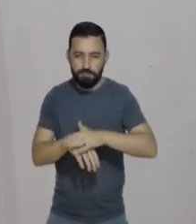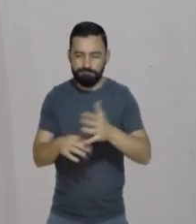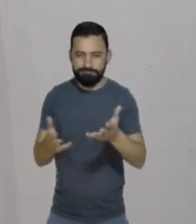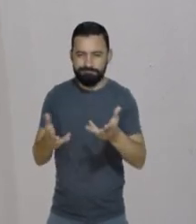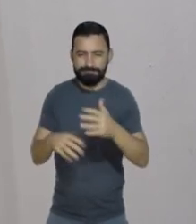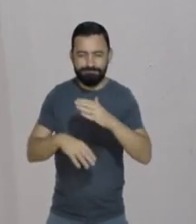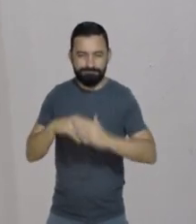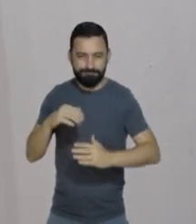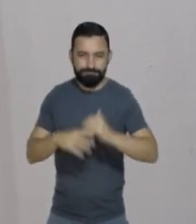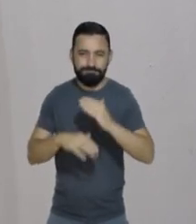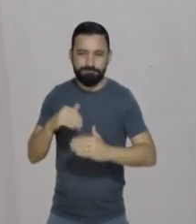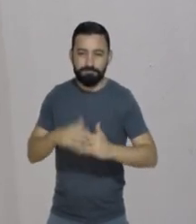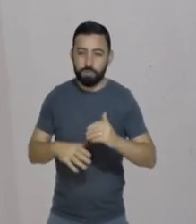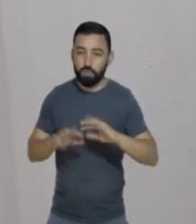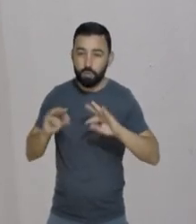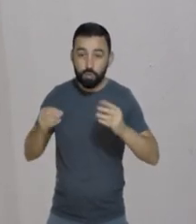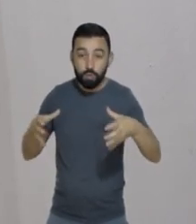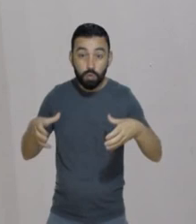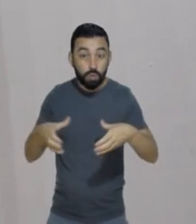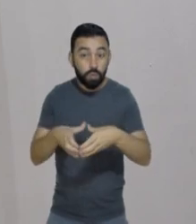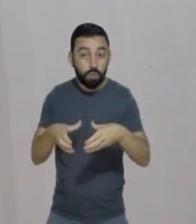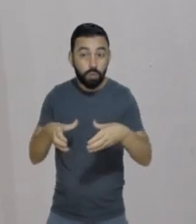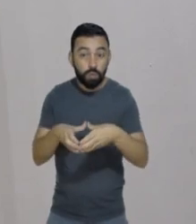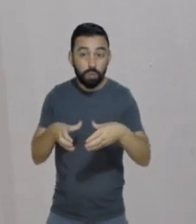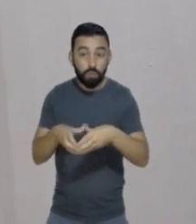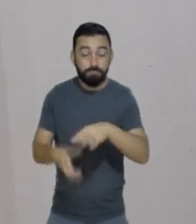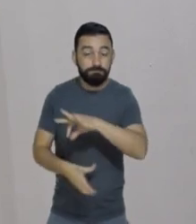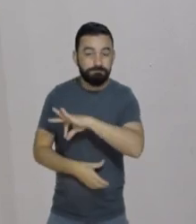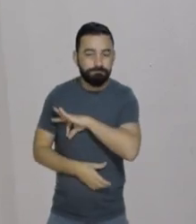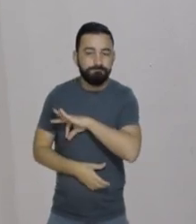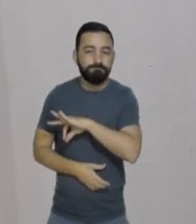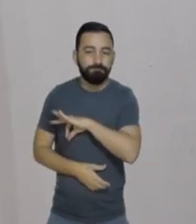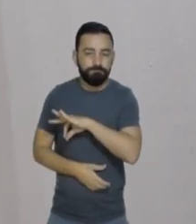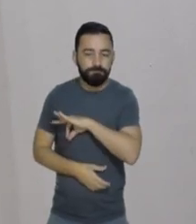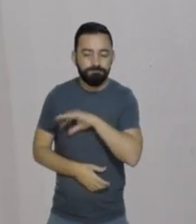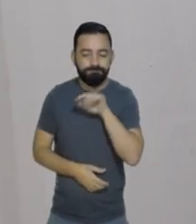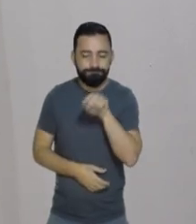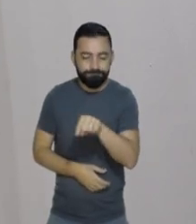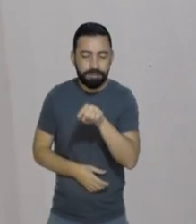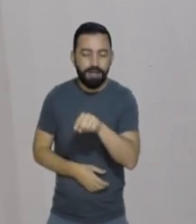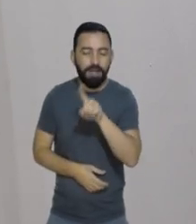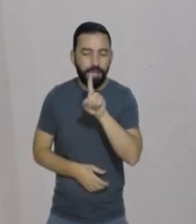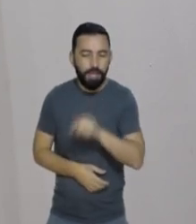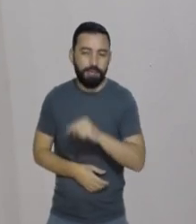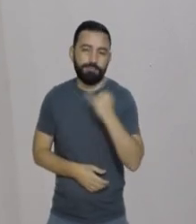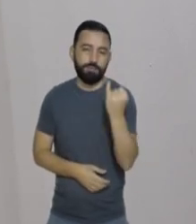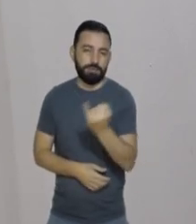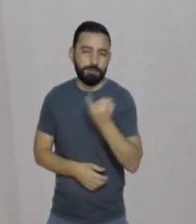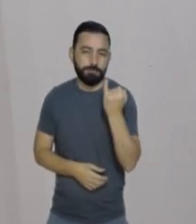toda a corporação da polícia como fundamental para todos nós.